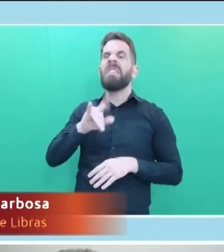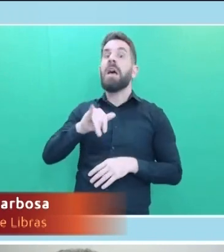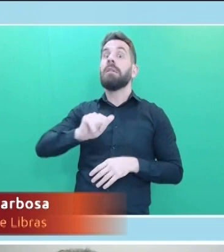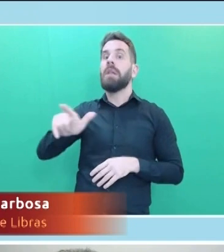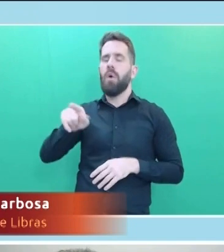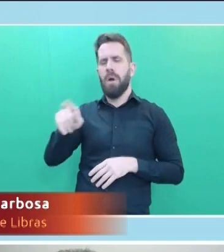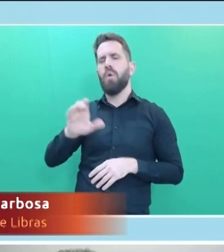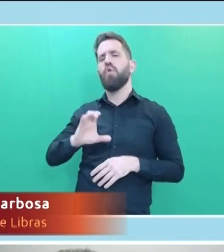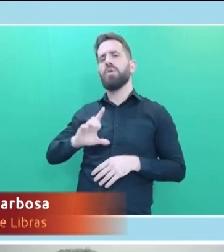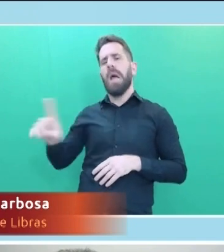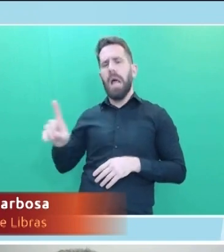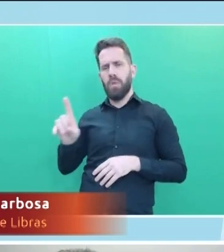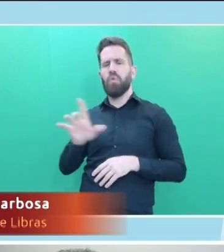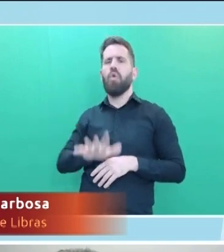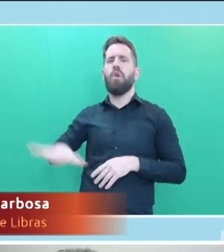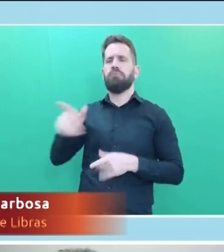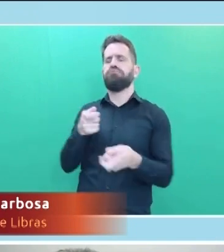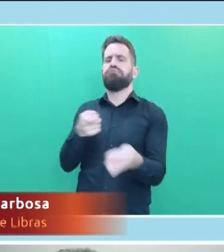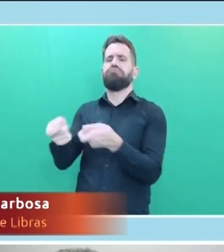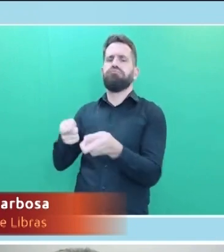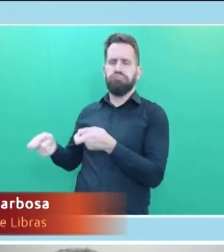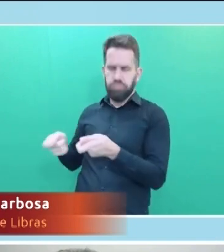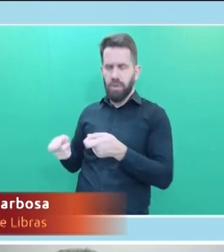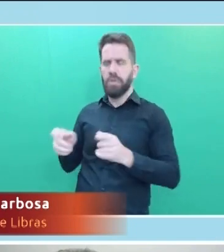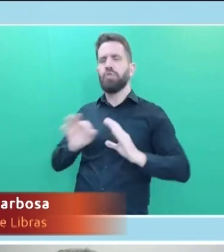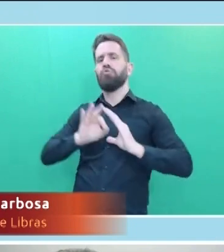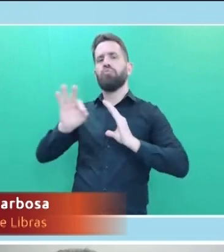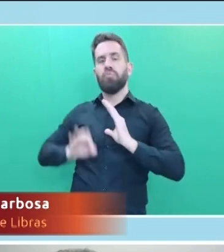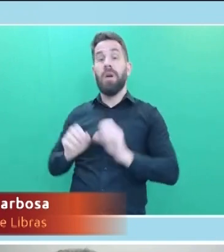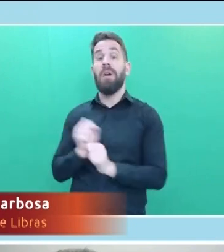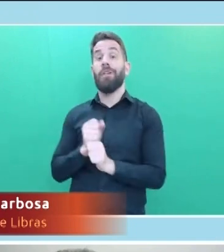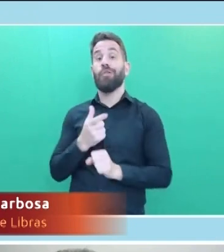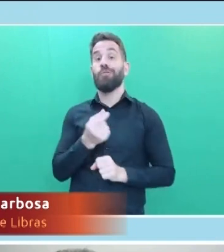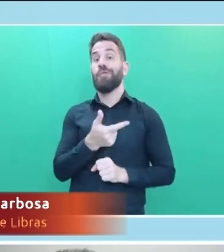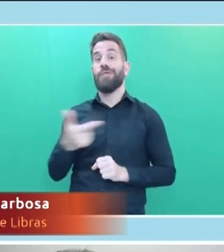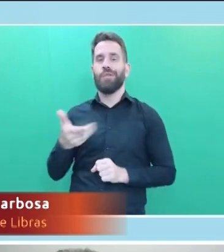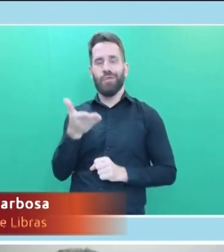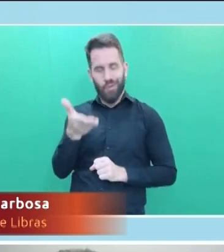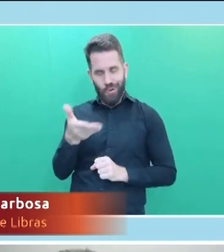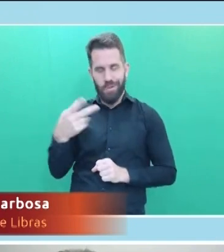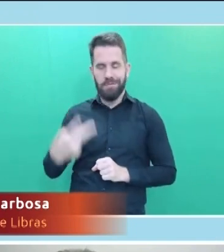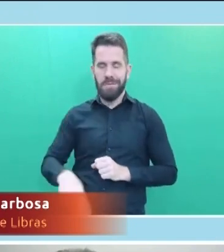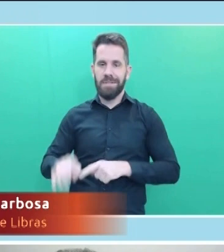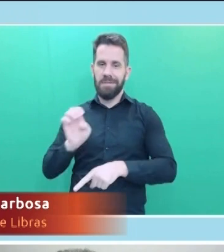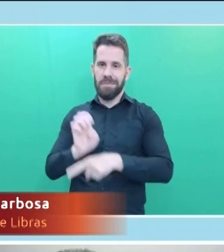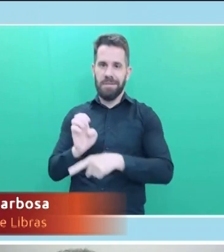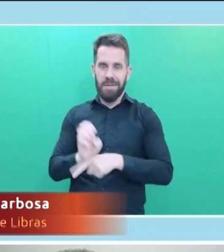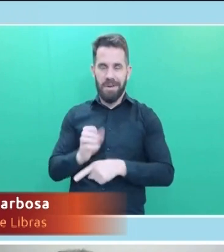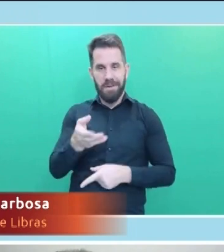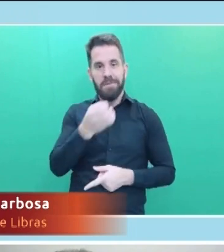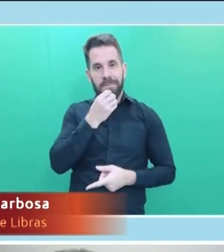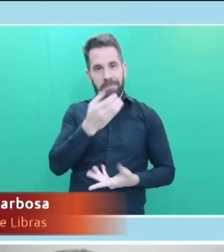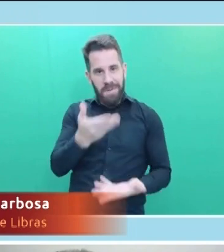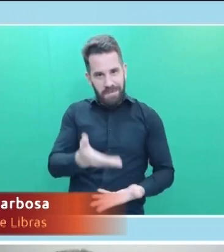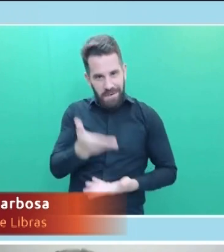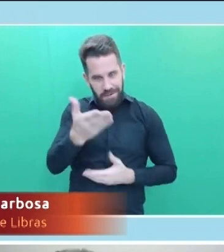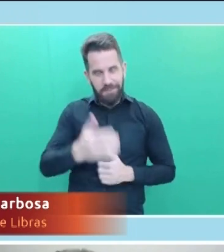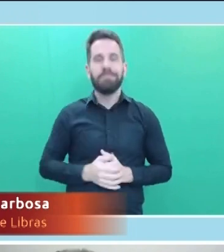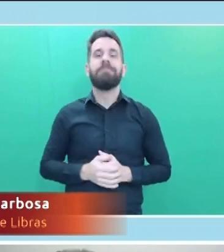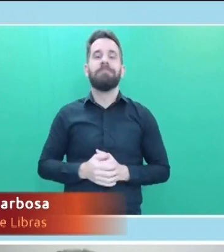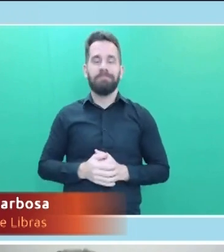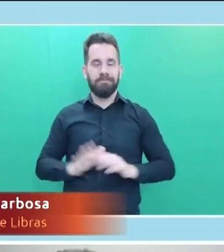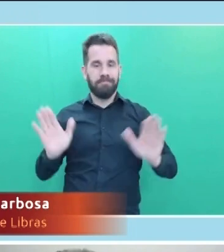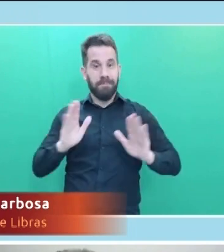Censo 2022 em Goiás. Olá, Daniel, seja bem-vindo novamente. Obrigado por ter aceitado o nosso convite. Boa tarde, Camila. Boa